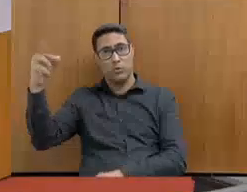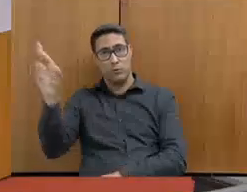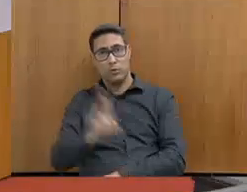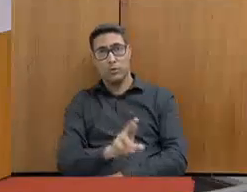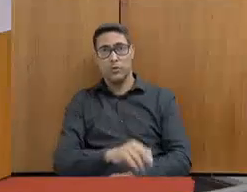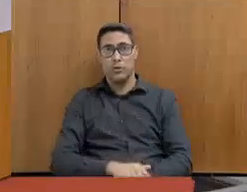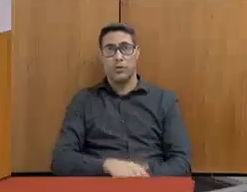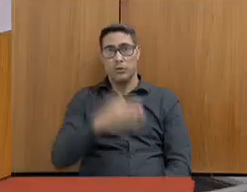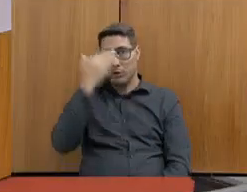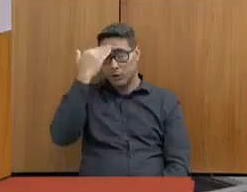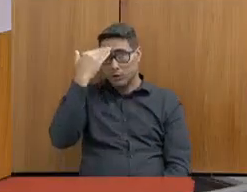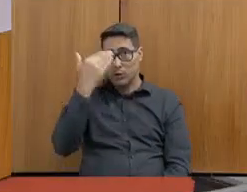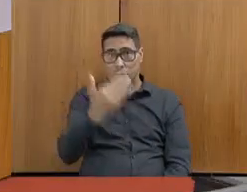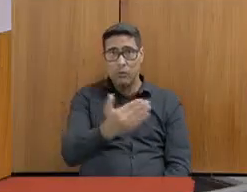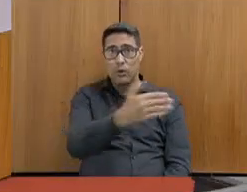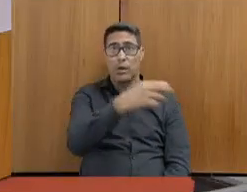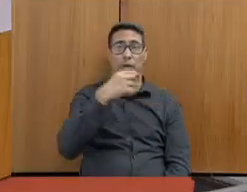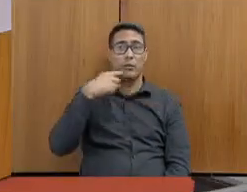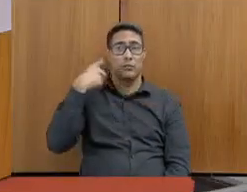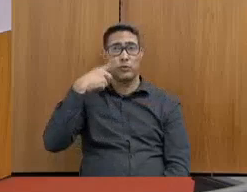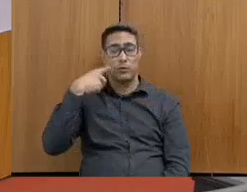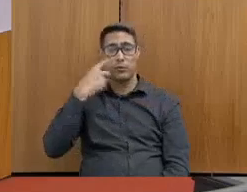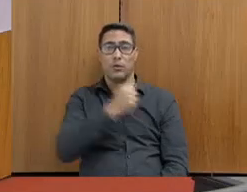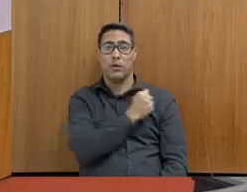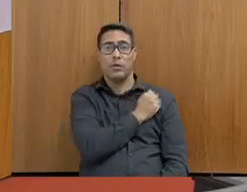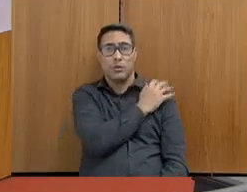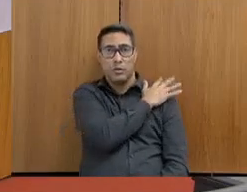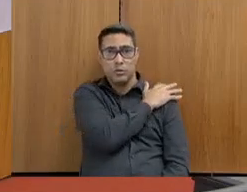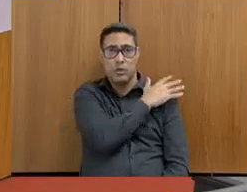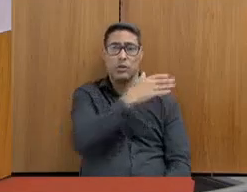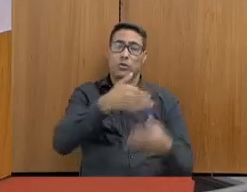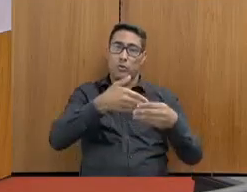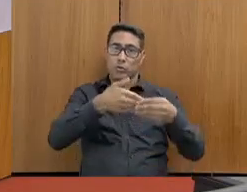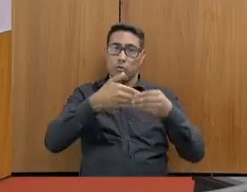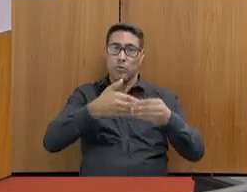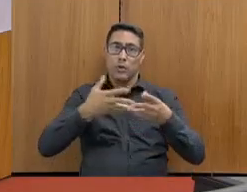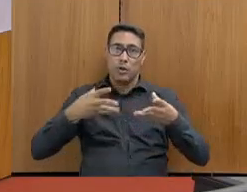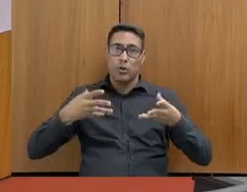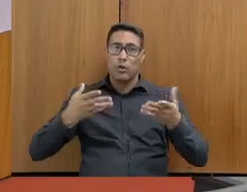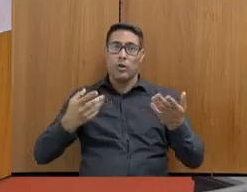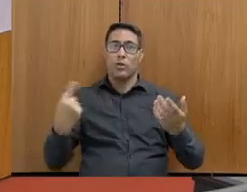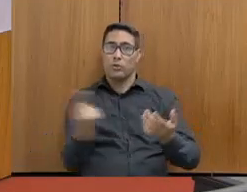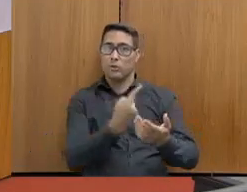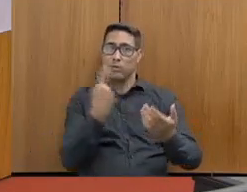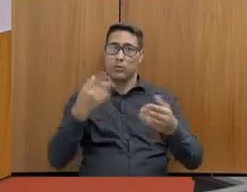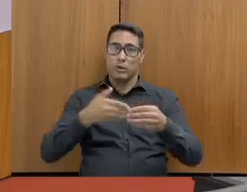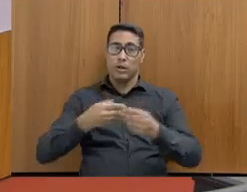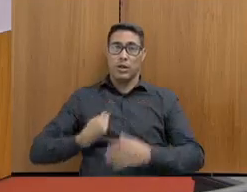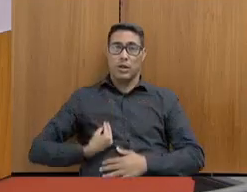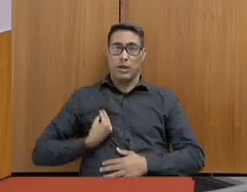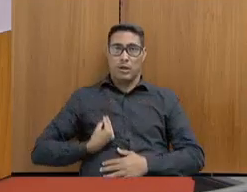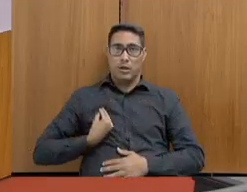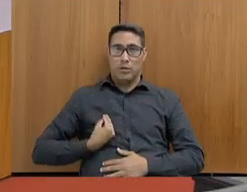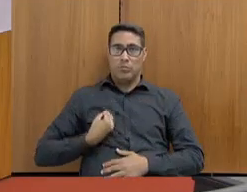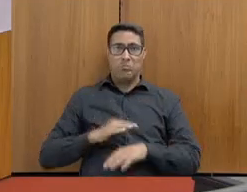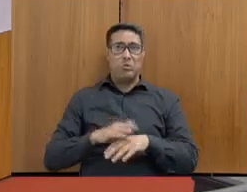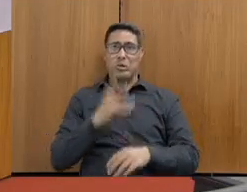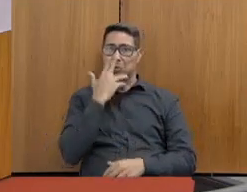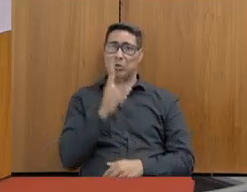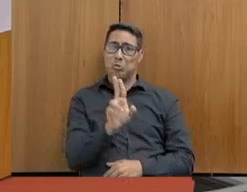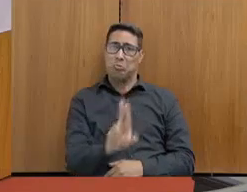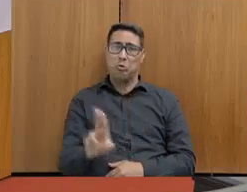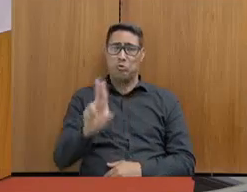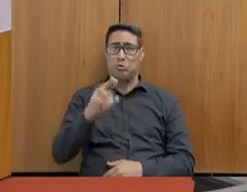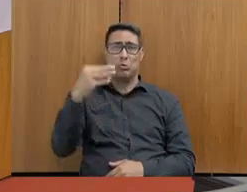Deputado Sargento cumprimentar a todos e todos aqui presentes Eu talvez nem os meus três minutos você